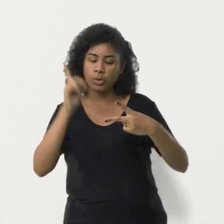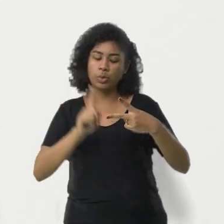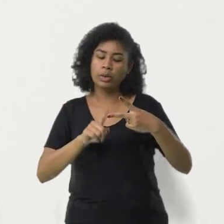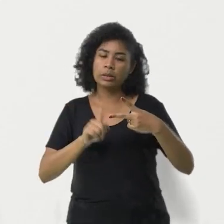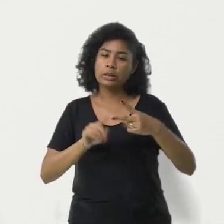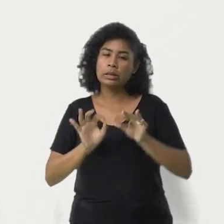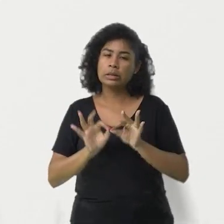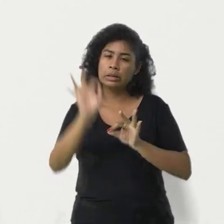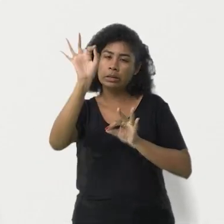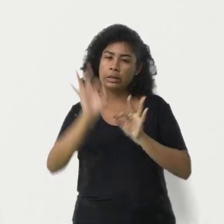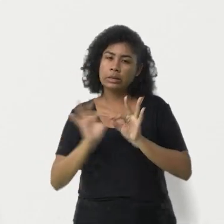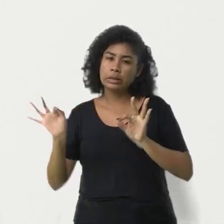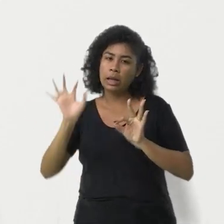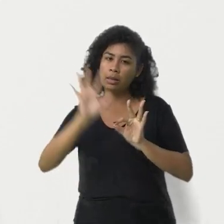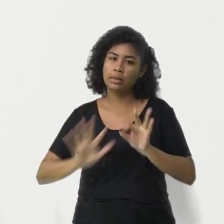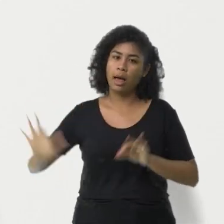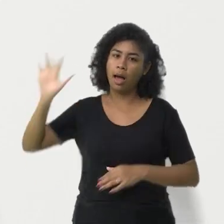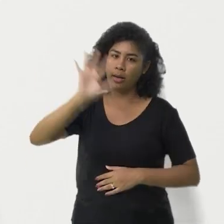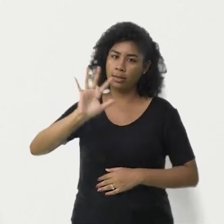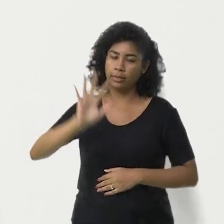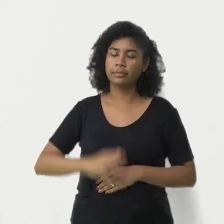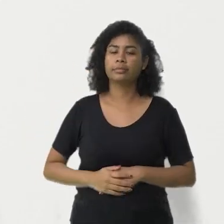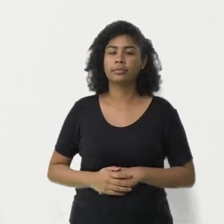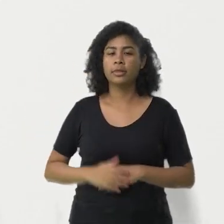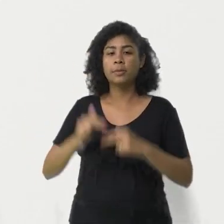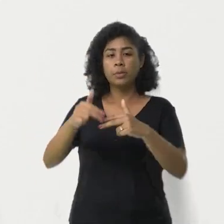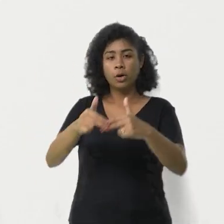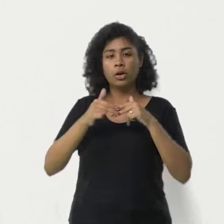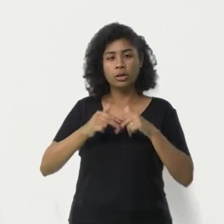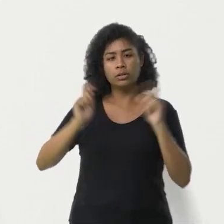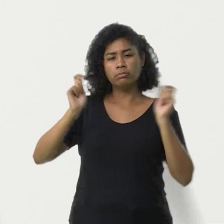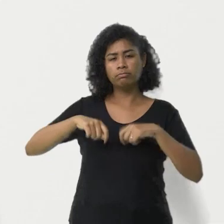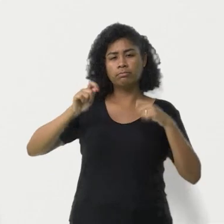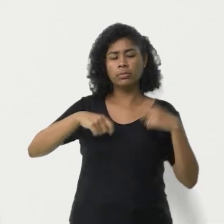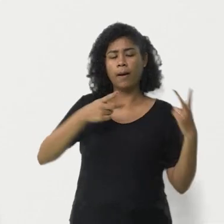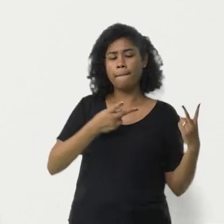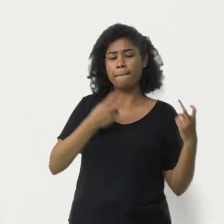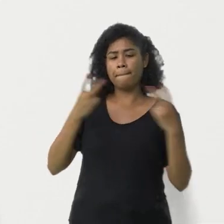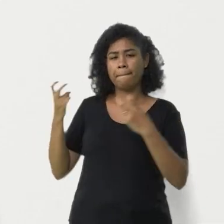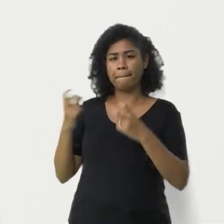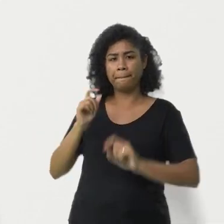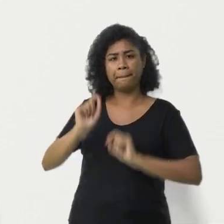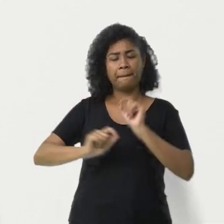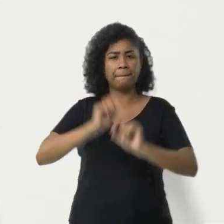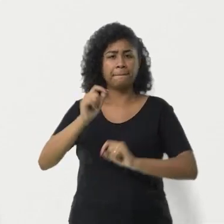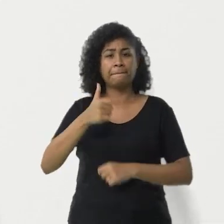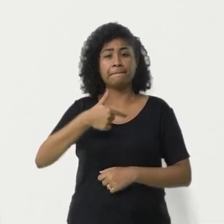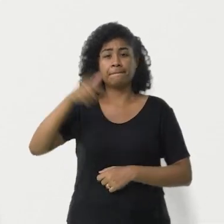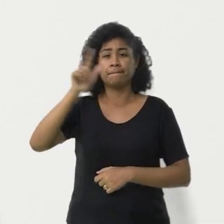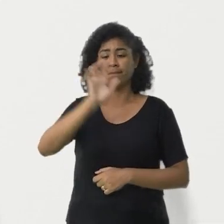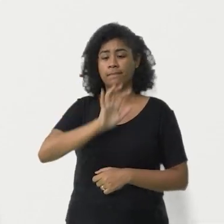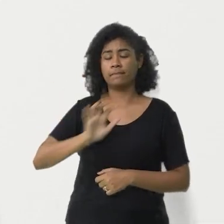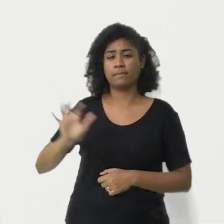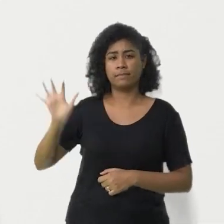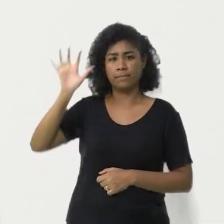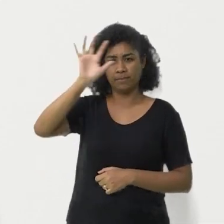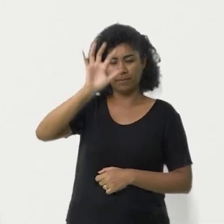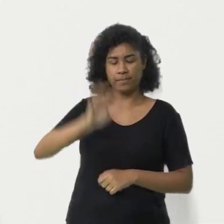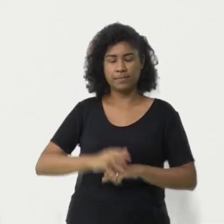ok? Então, isso a gente pode verificar e estudar de outras regiões, tá?